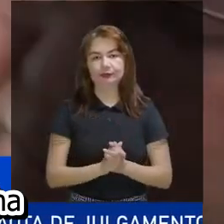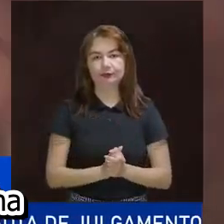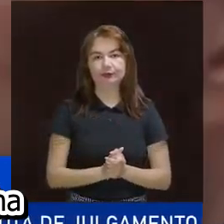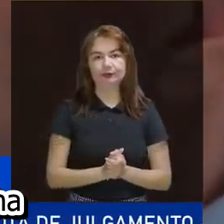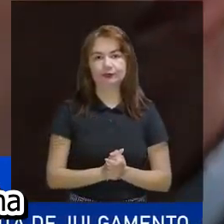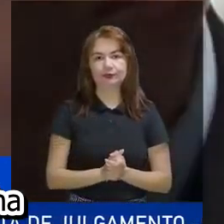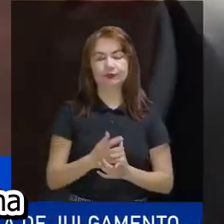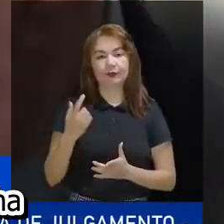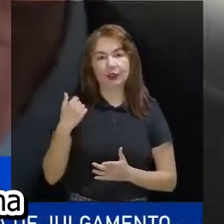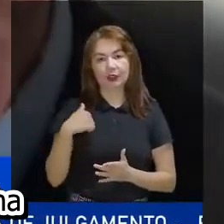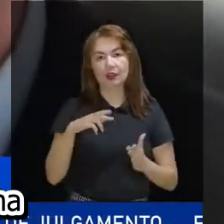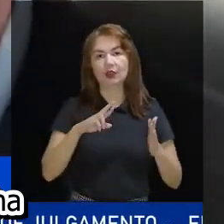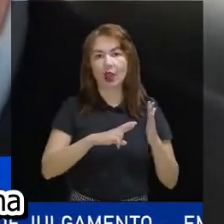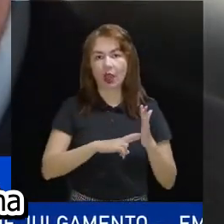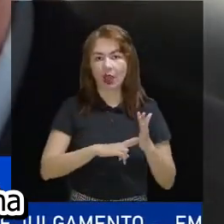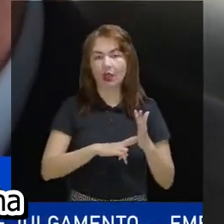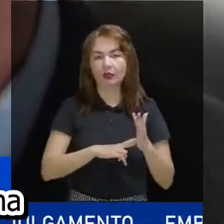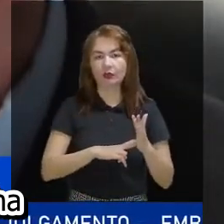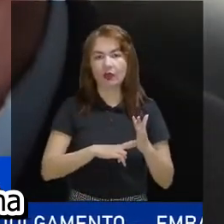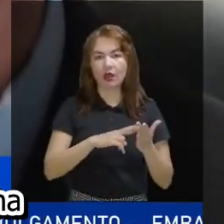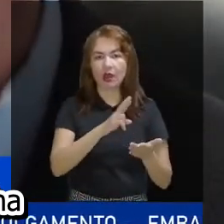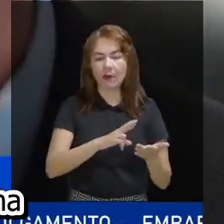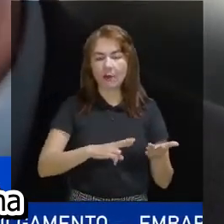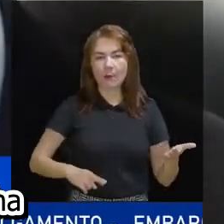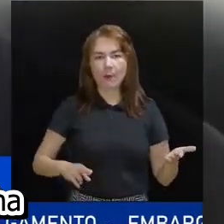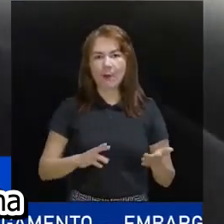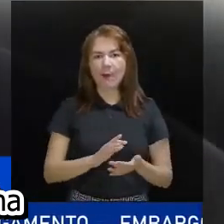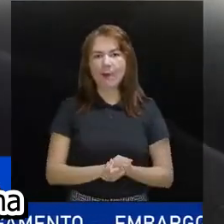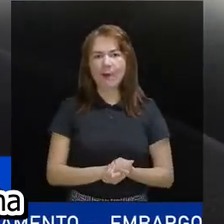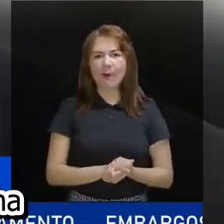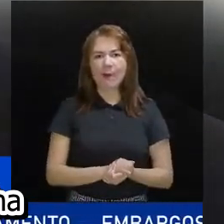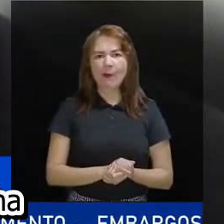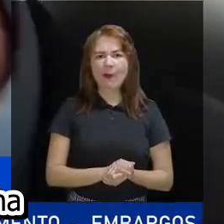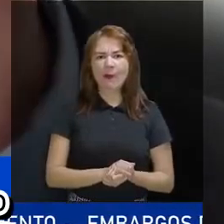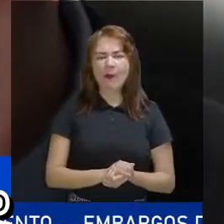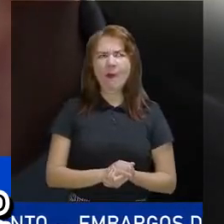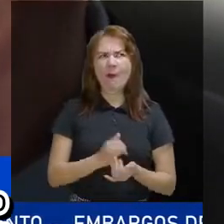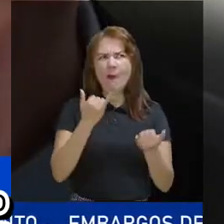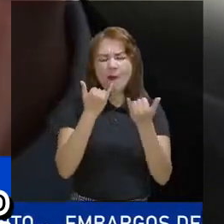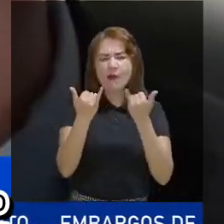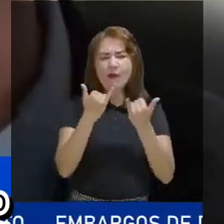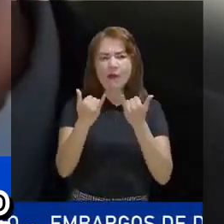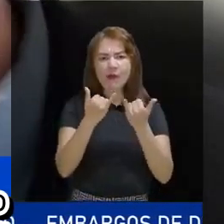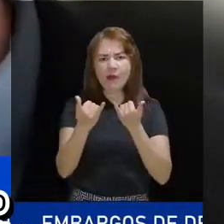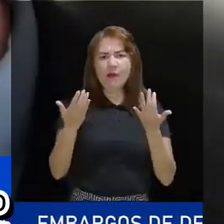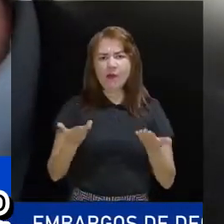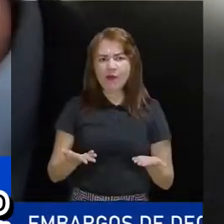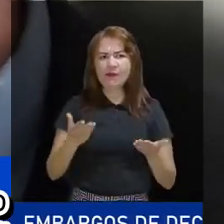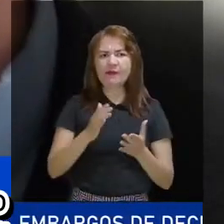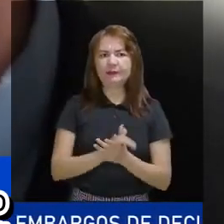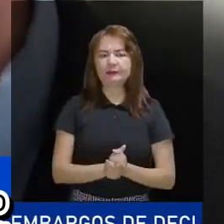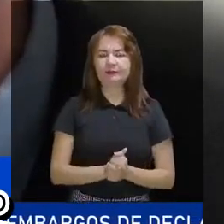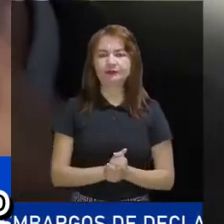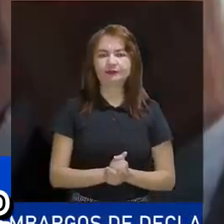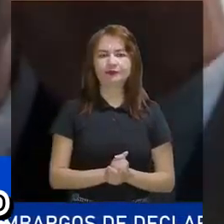minha relatoria teve um caso praticamente idêntico a este, o